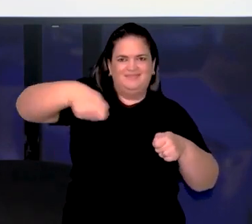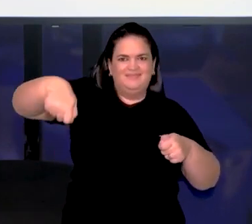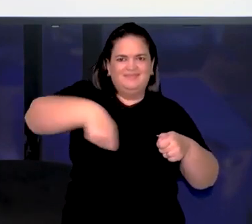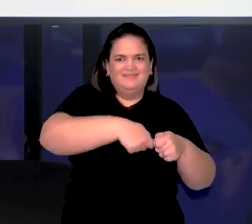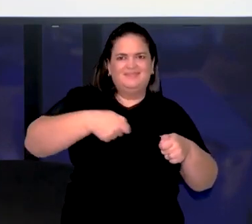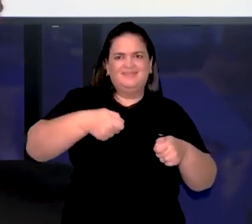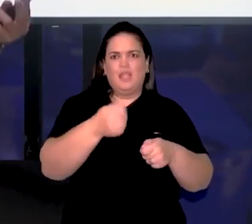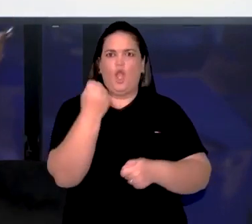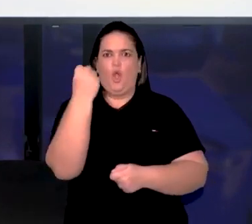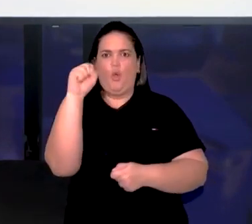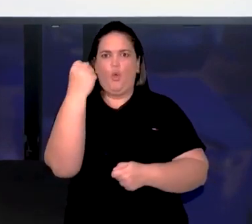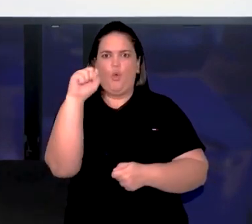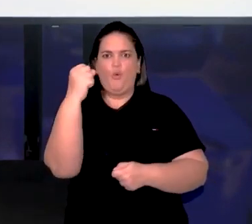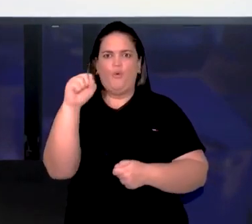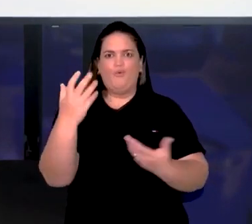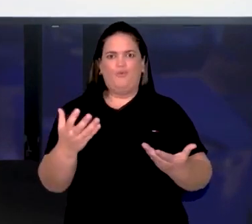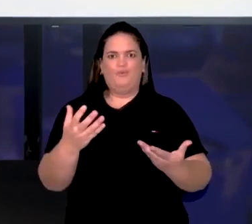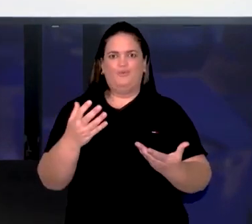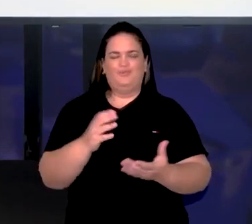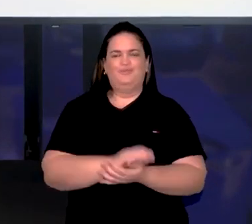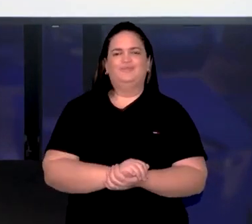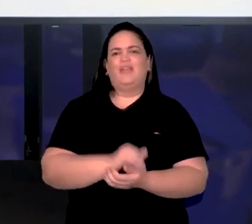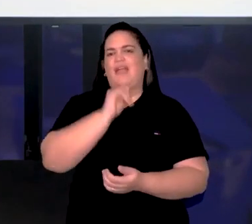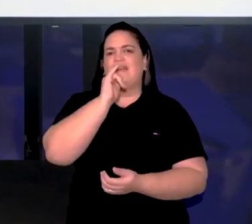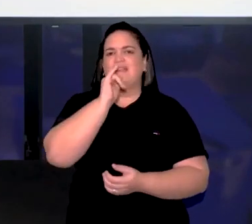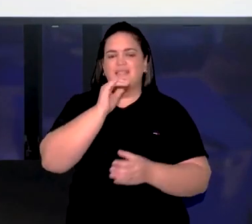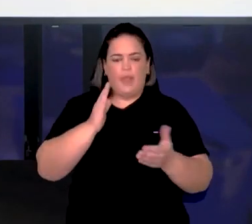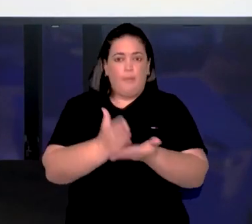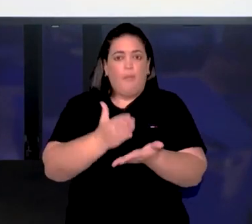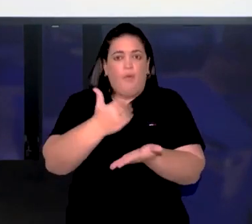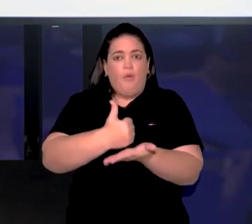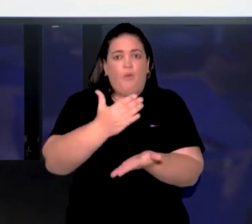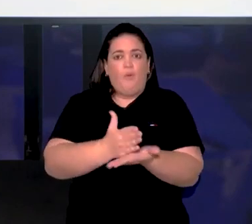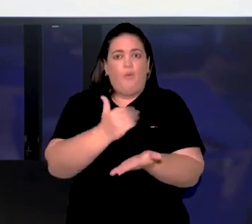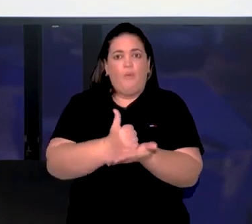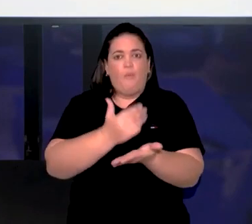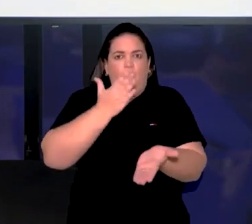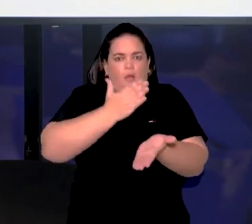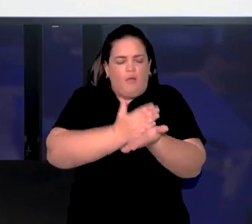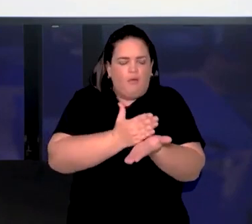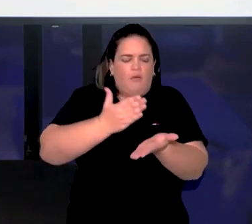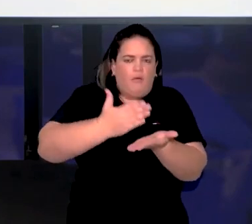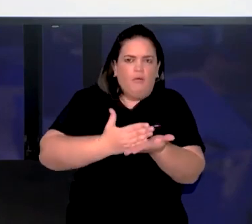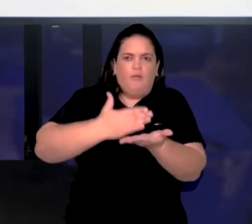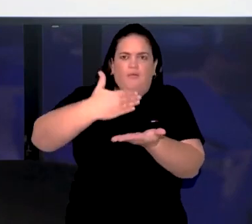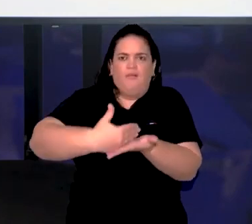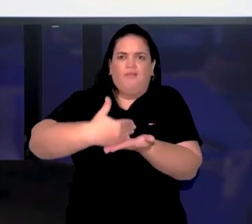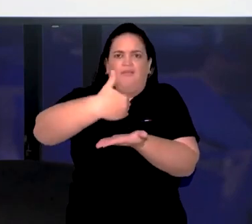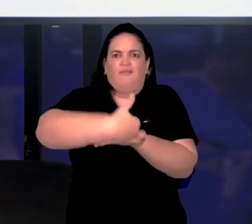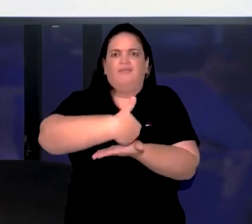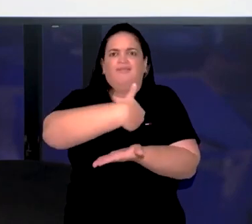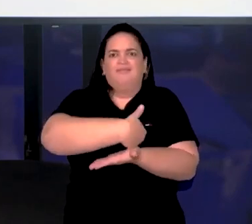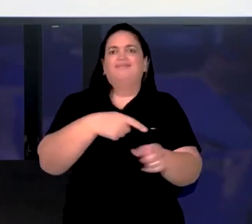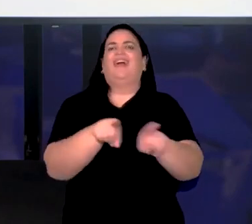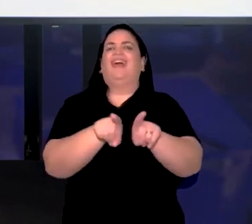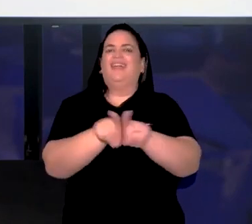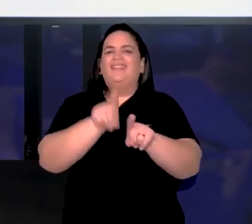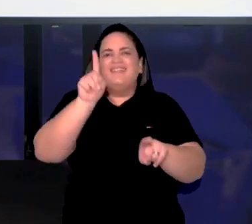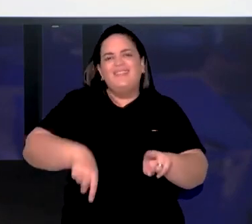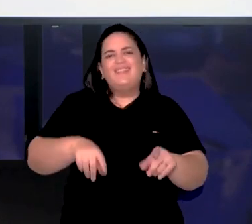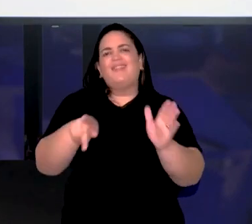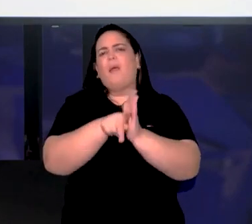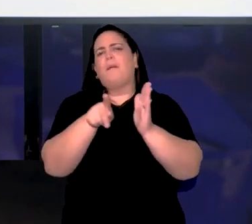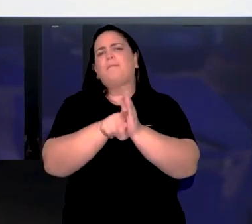pedaços. Quando você vai ali comer aquele bolinho gostoso, você vai tirando por partes. Isso é uma fração no seu